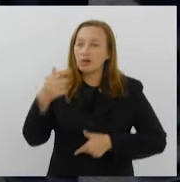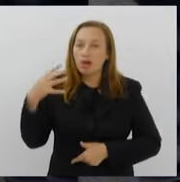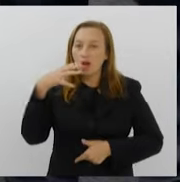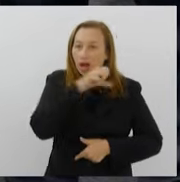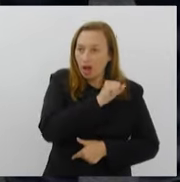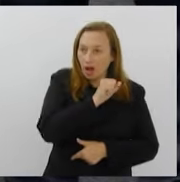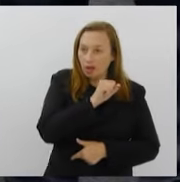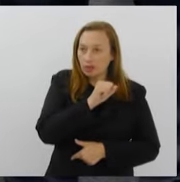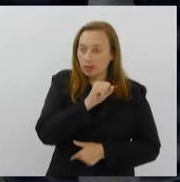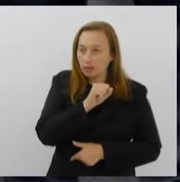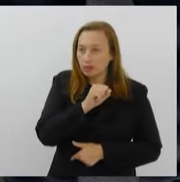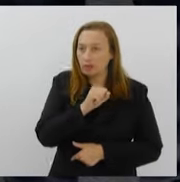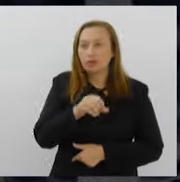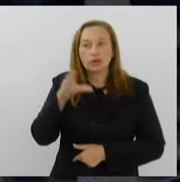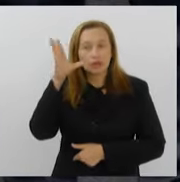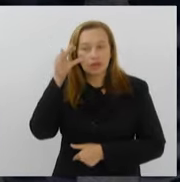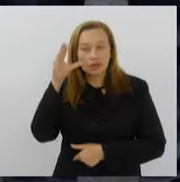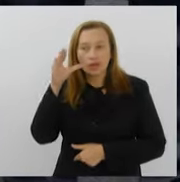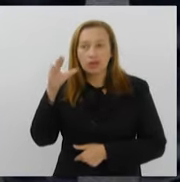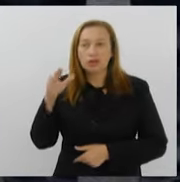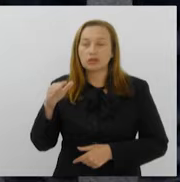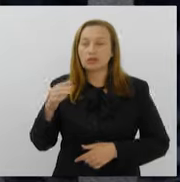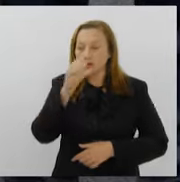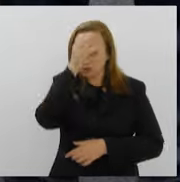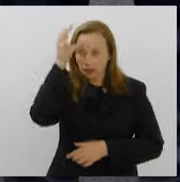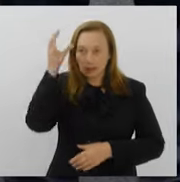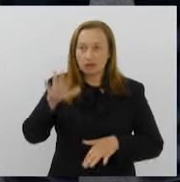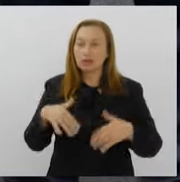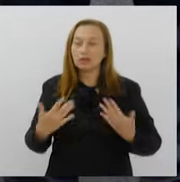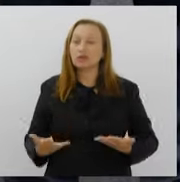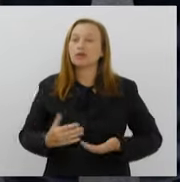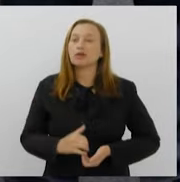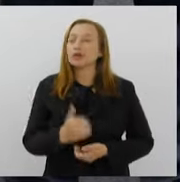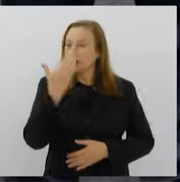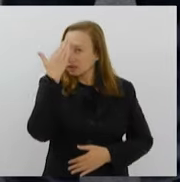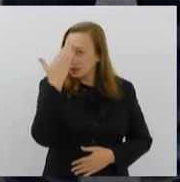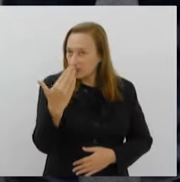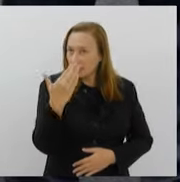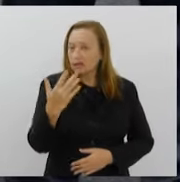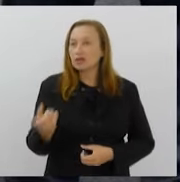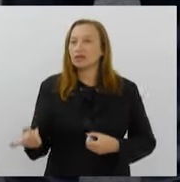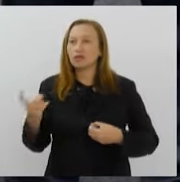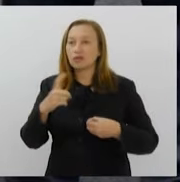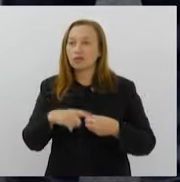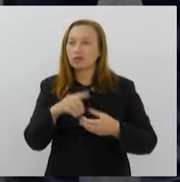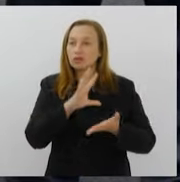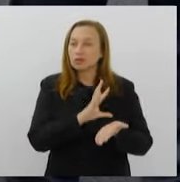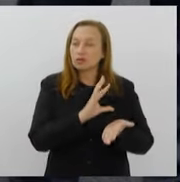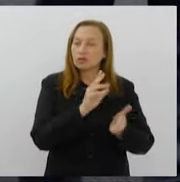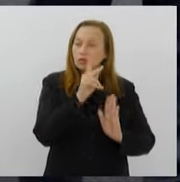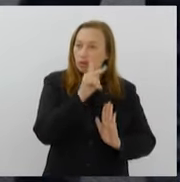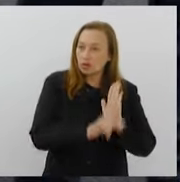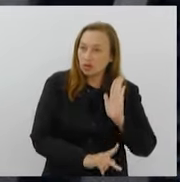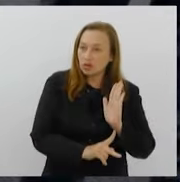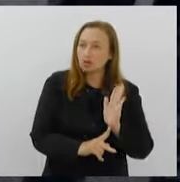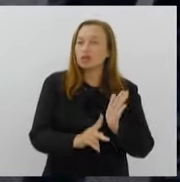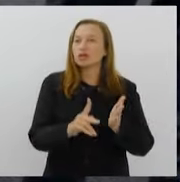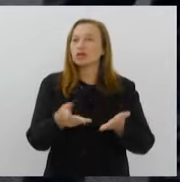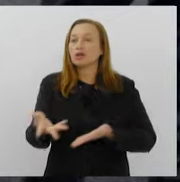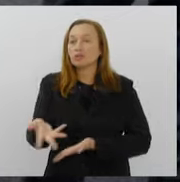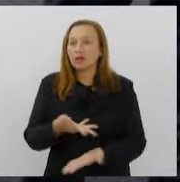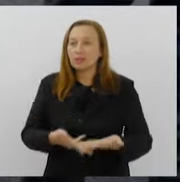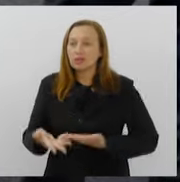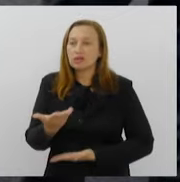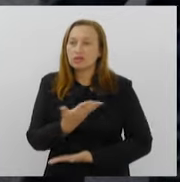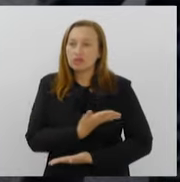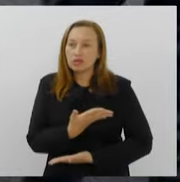aí aos interesses do consumidor. Então, eu quero agradecer o retorno do projeto, a participação dos meus pares, a